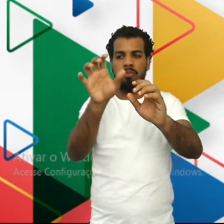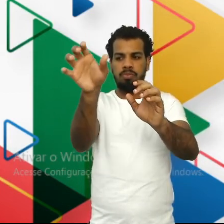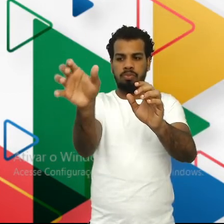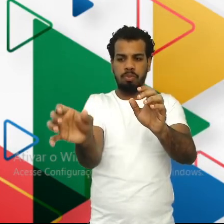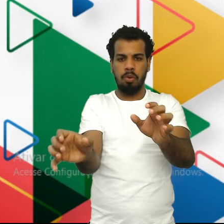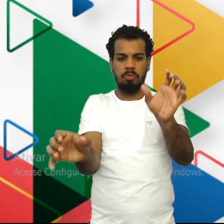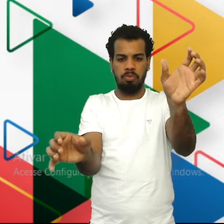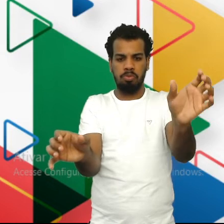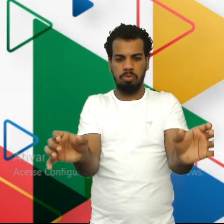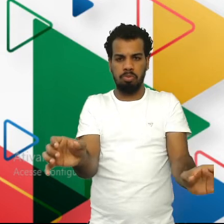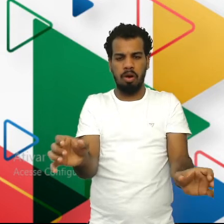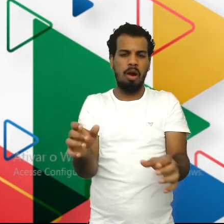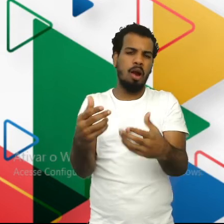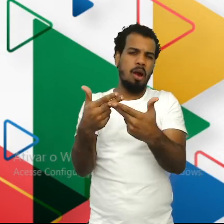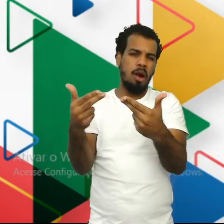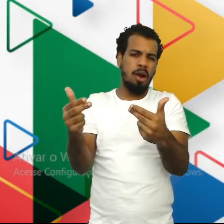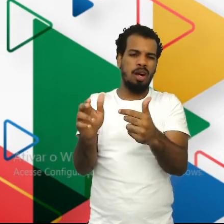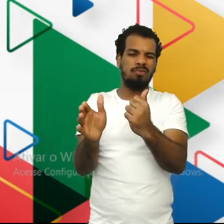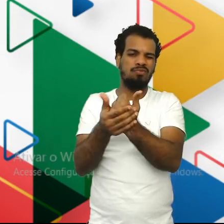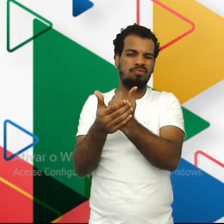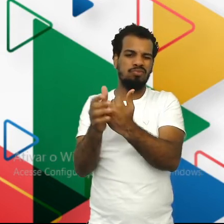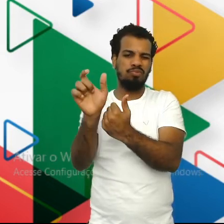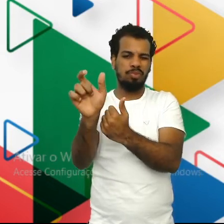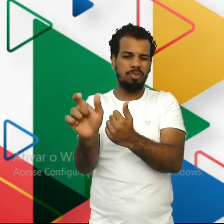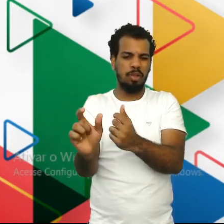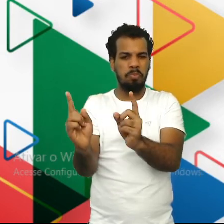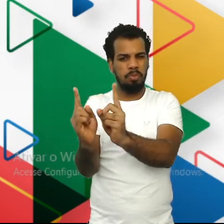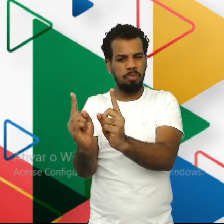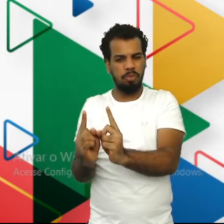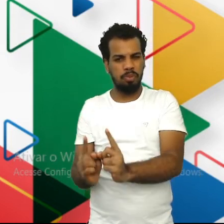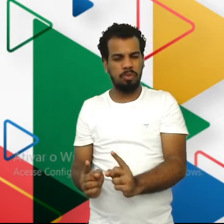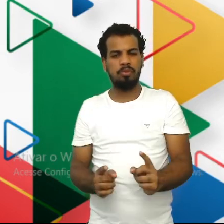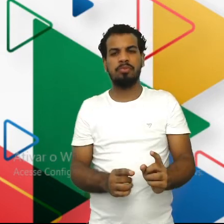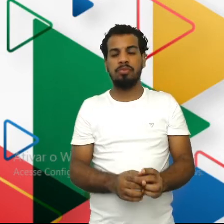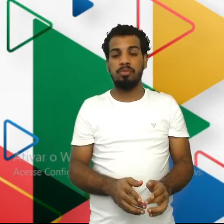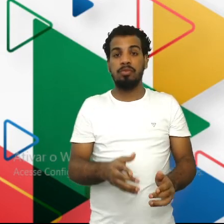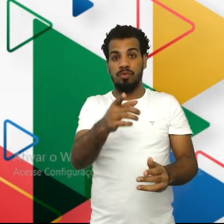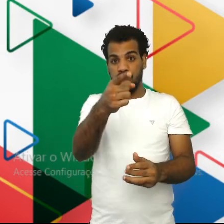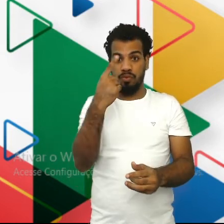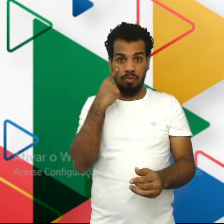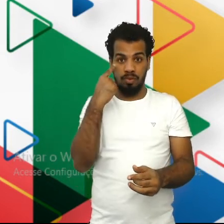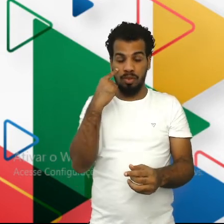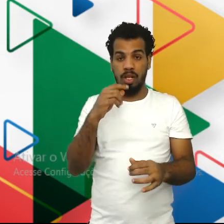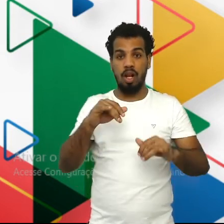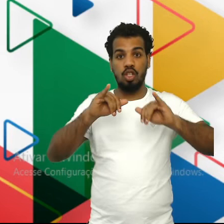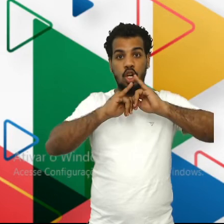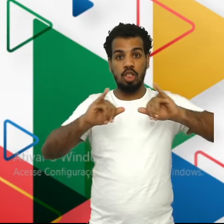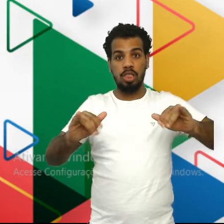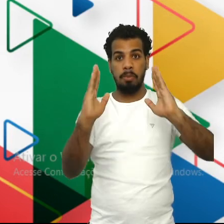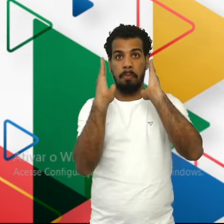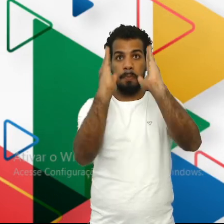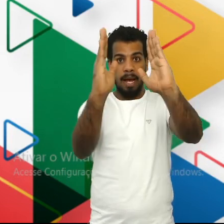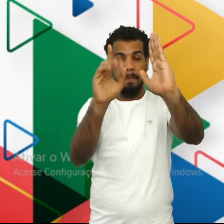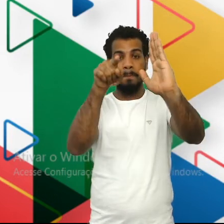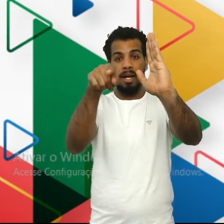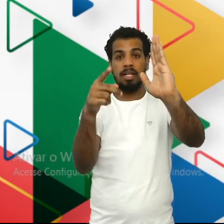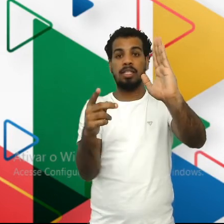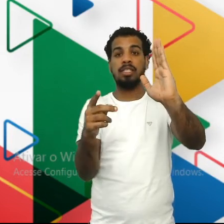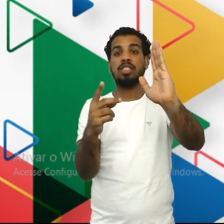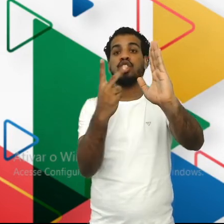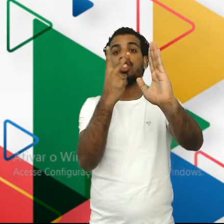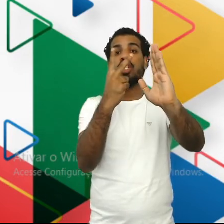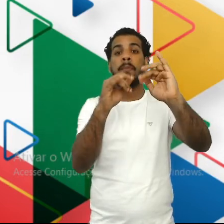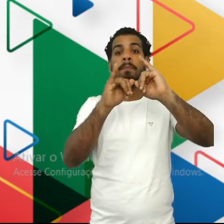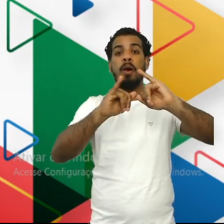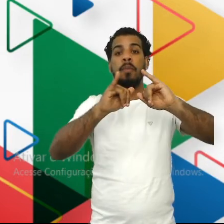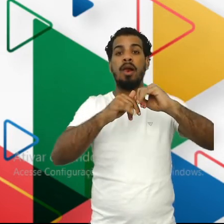propaganda que está ali, escondidinha. Percebam que a maioria das notícias que vocês observam aí, somente duas são de propaganda.